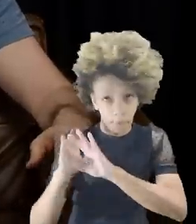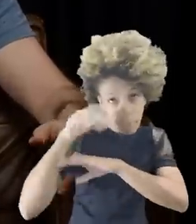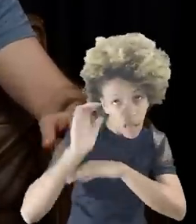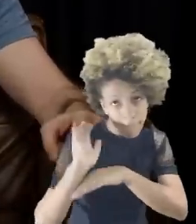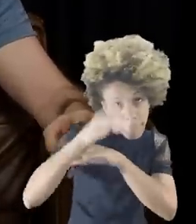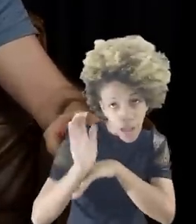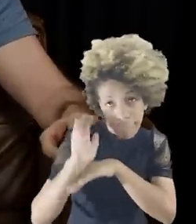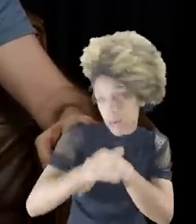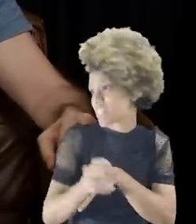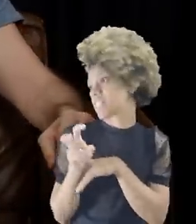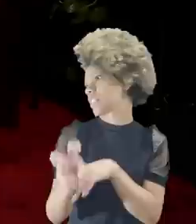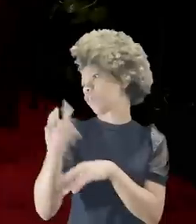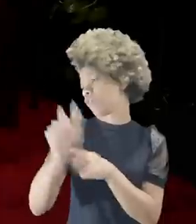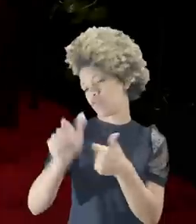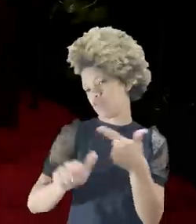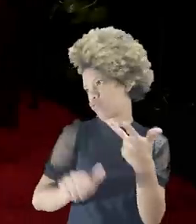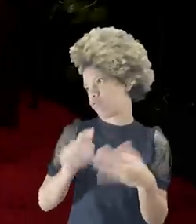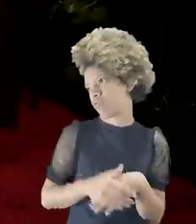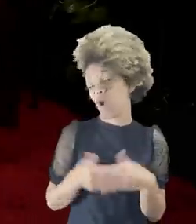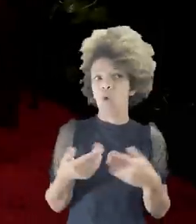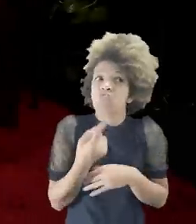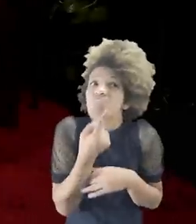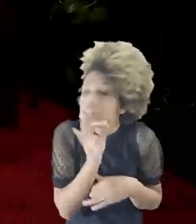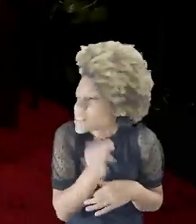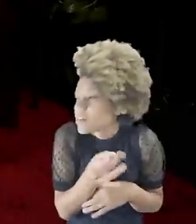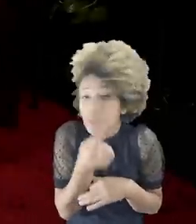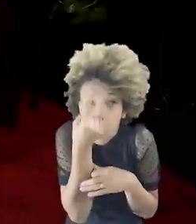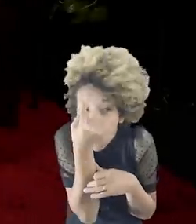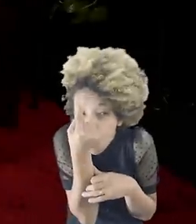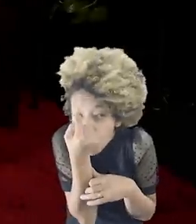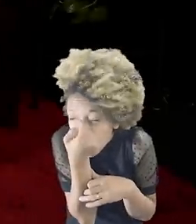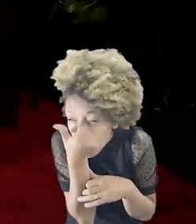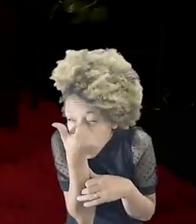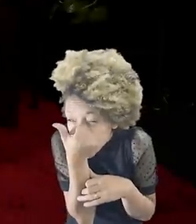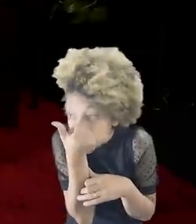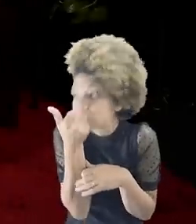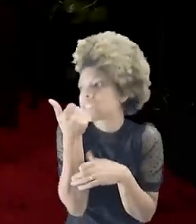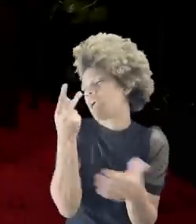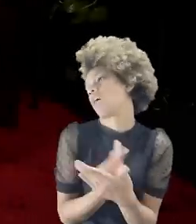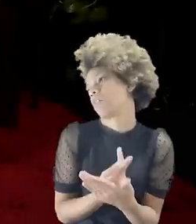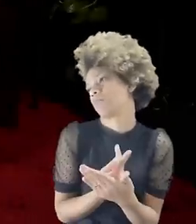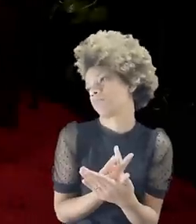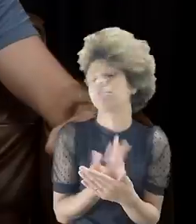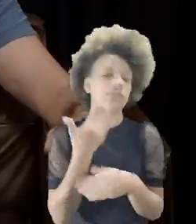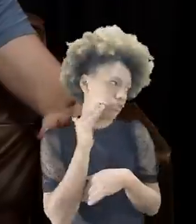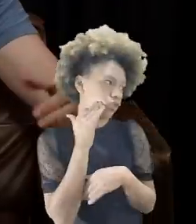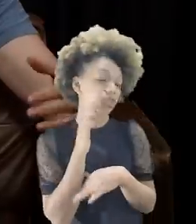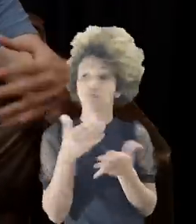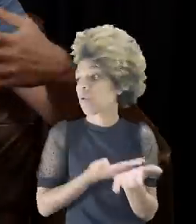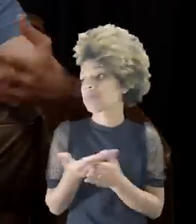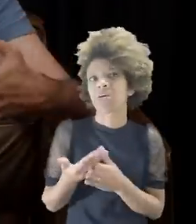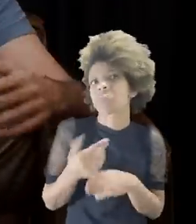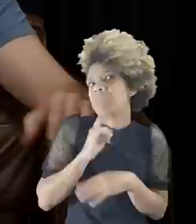né hoje hoje o cara ser remessa cinco um jogador arremessa cinco bola três num quarto né então e aí eles começaram Então